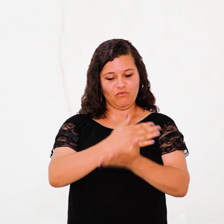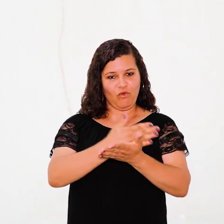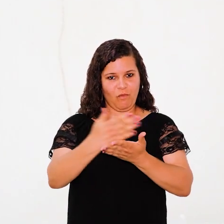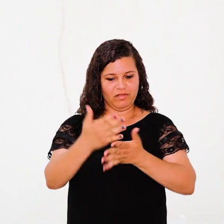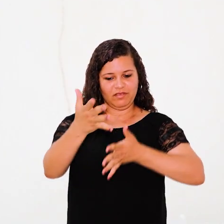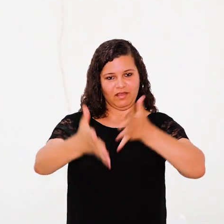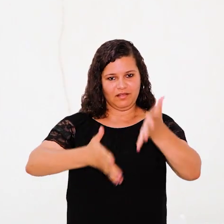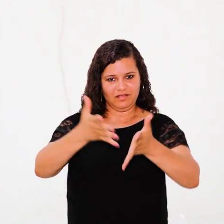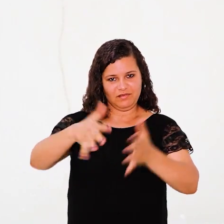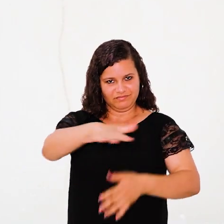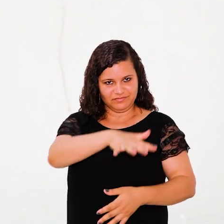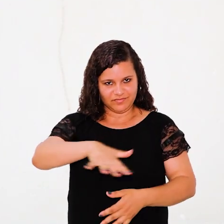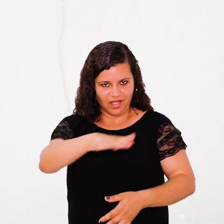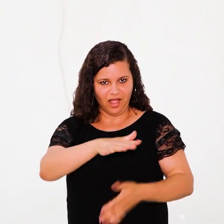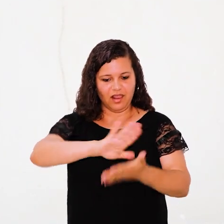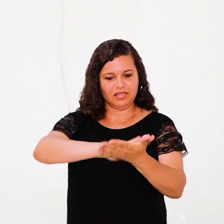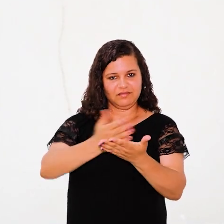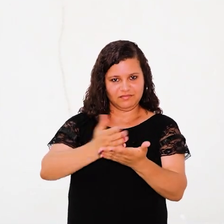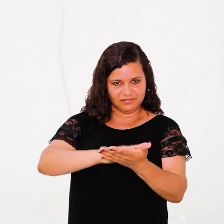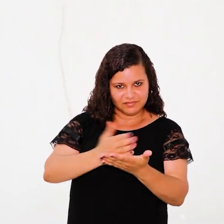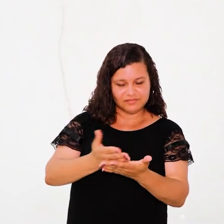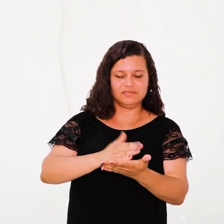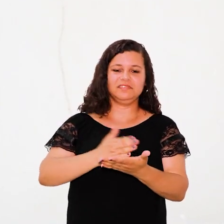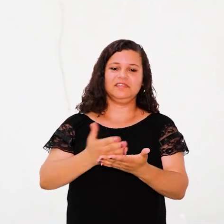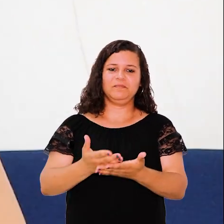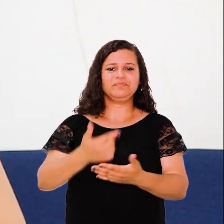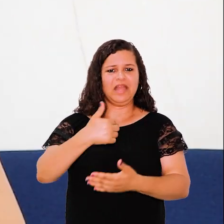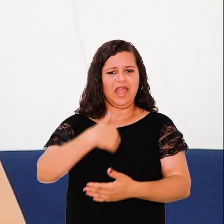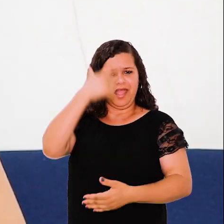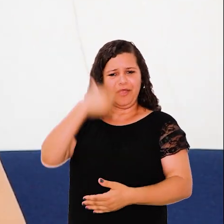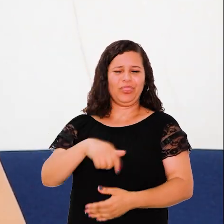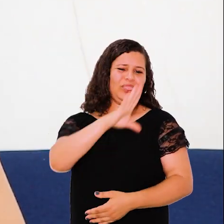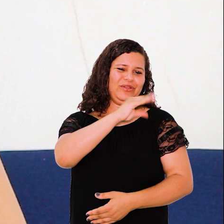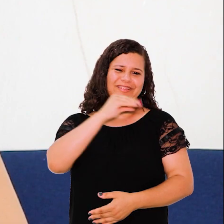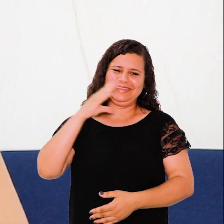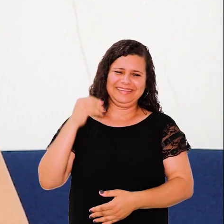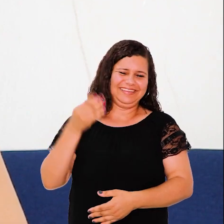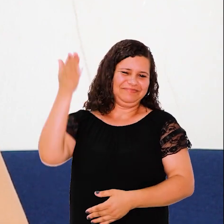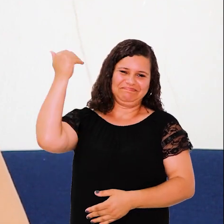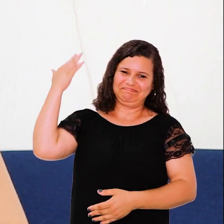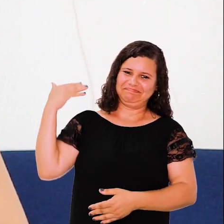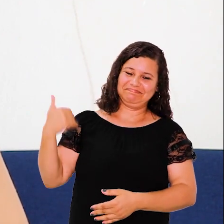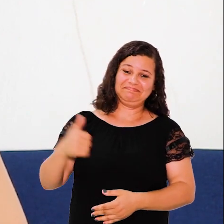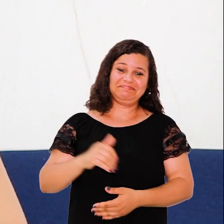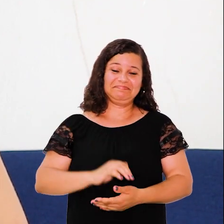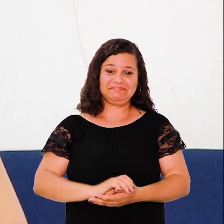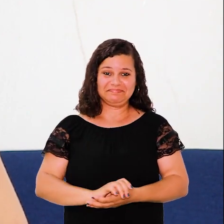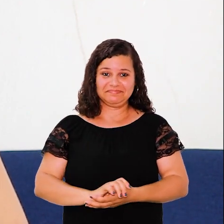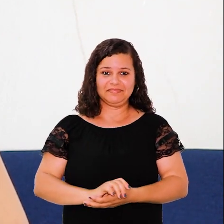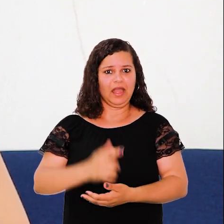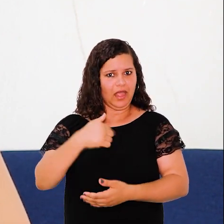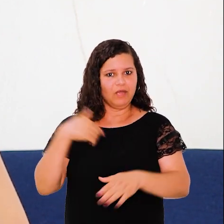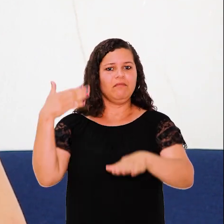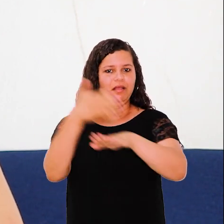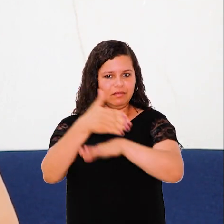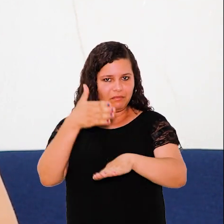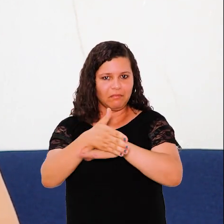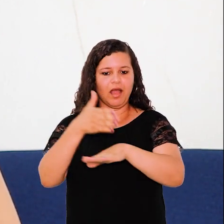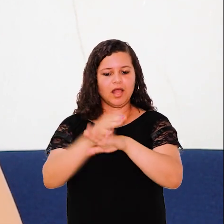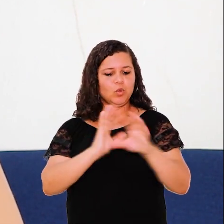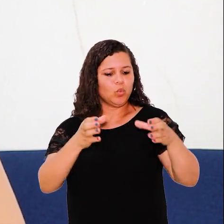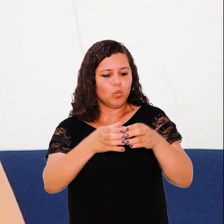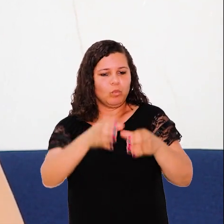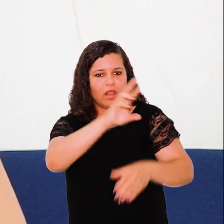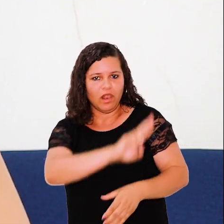Eu comecei na área de Libras, na área de interpretação. Eu era adolescente na época e participava